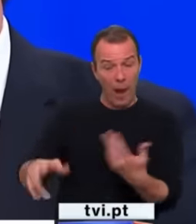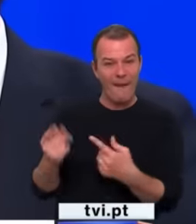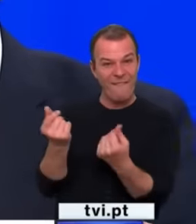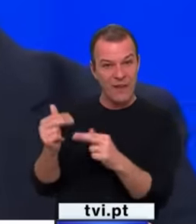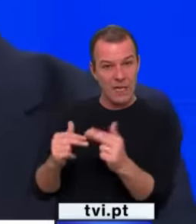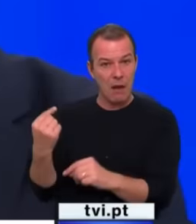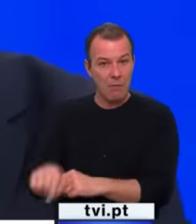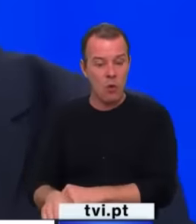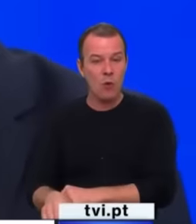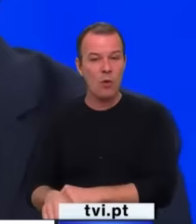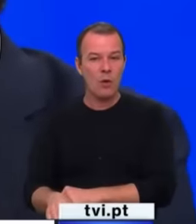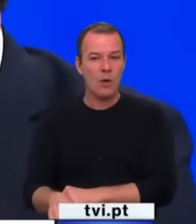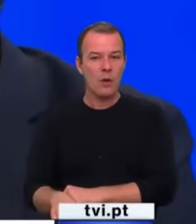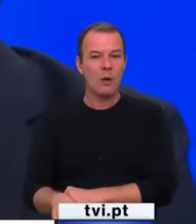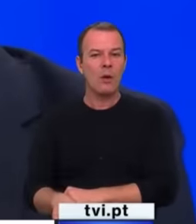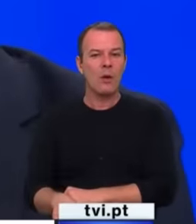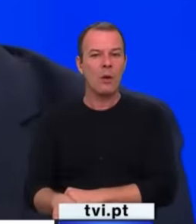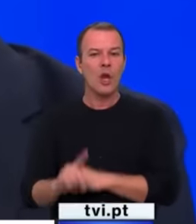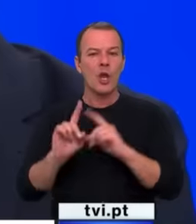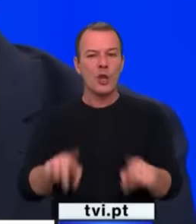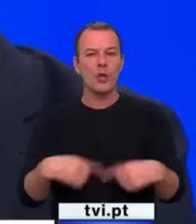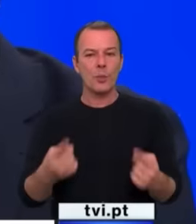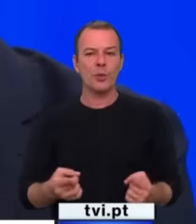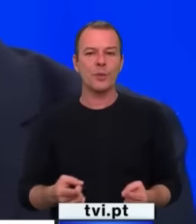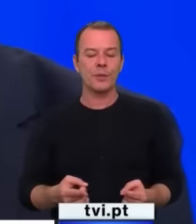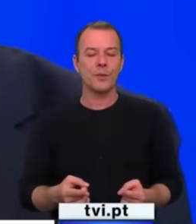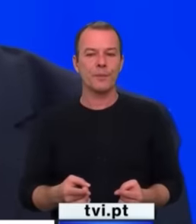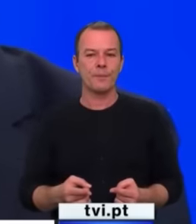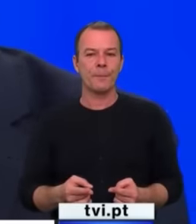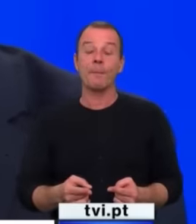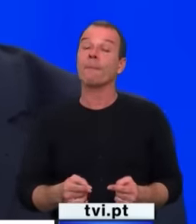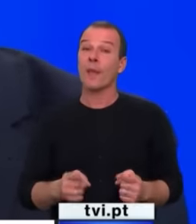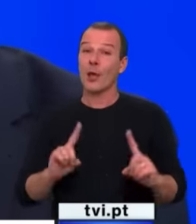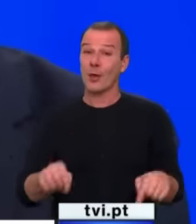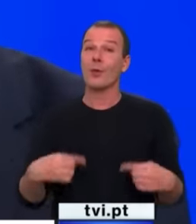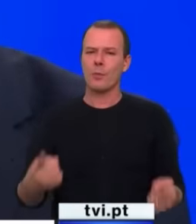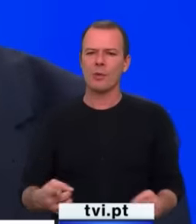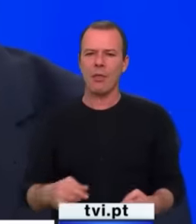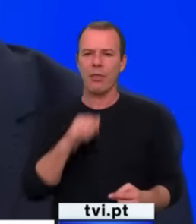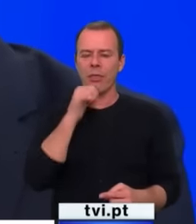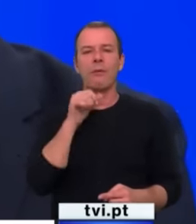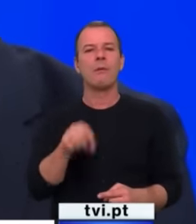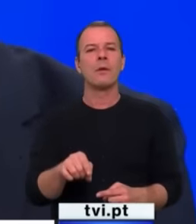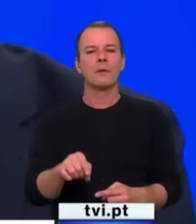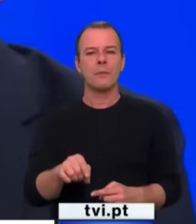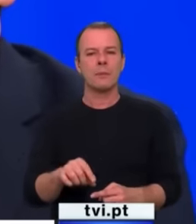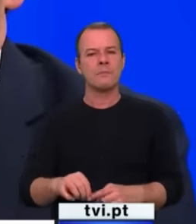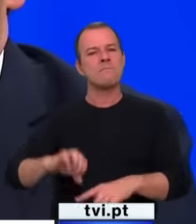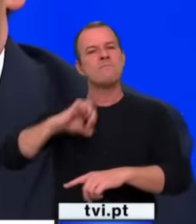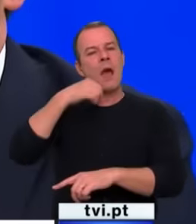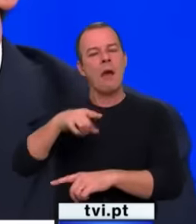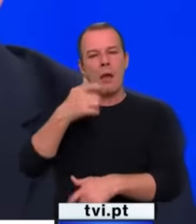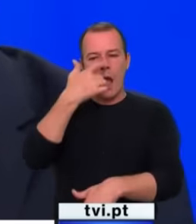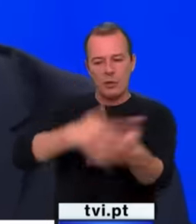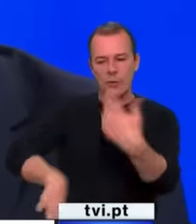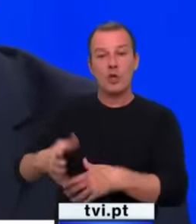André Ventura, Pedro Nuno Santos... No meio disto, fizeram o maior ataque que destruiu o setor da construção. No meio disto, fizeram o maior ataque de sempre àqueles que ajudaram a reabilitar as